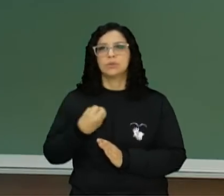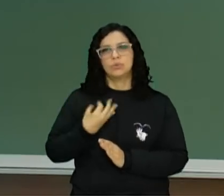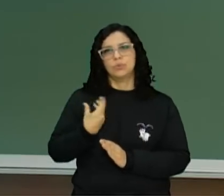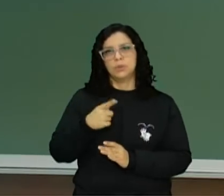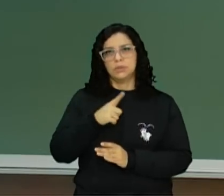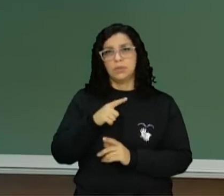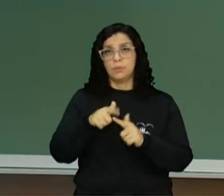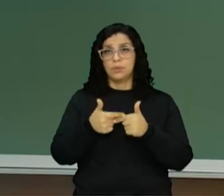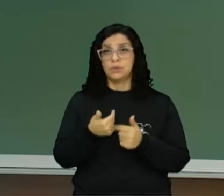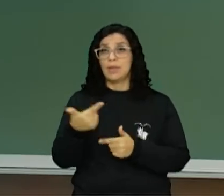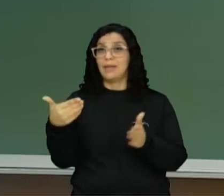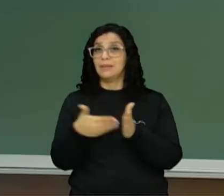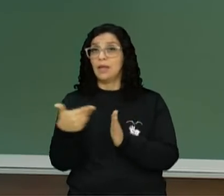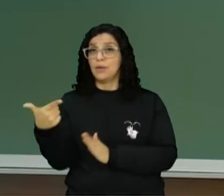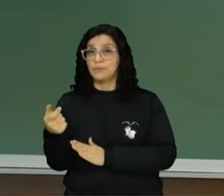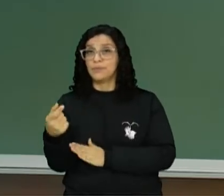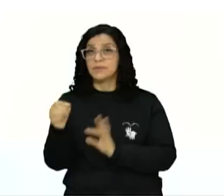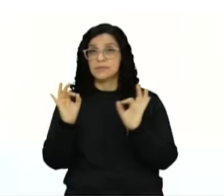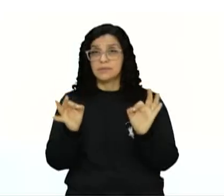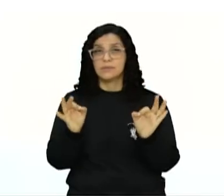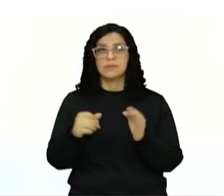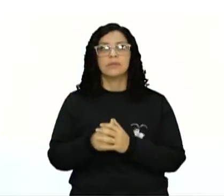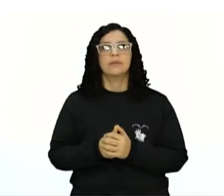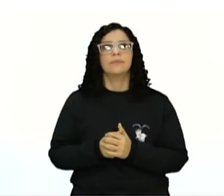Nós vamos somar só os 20 primeiros termos.